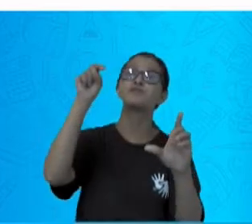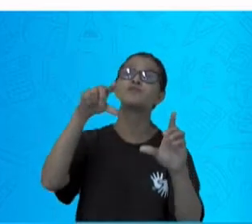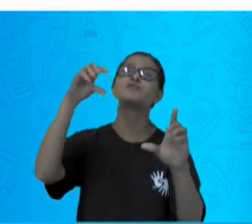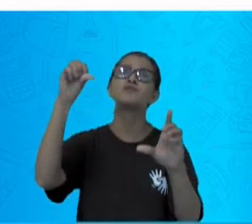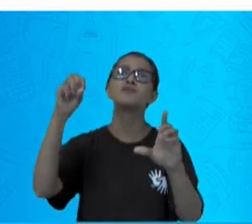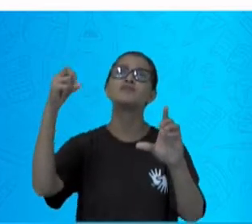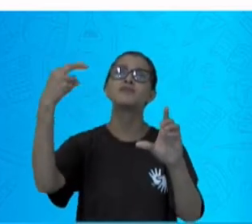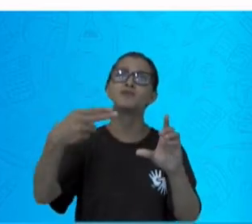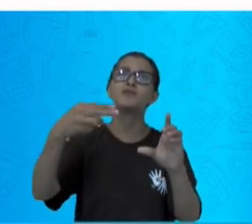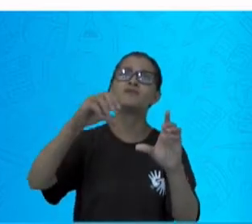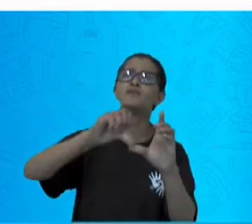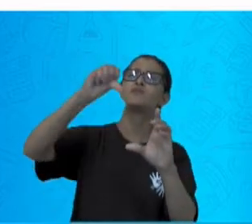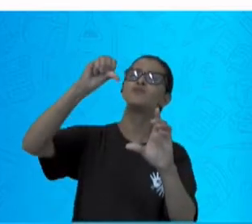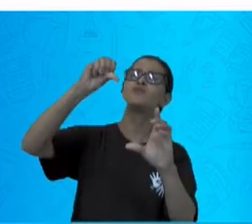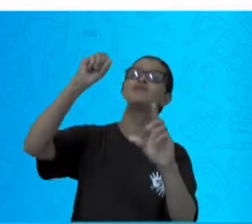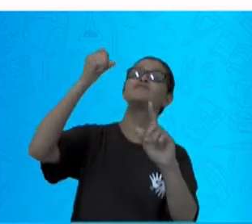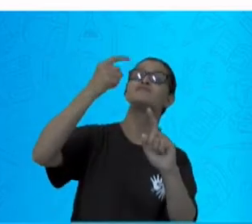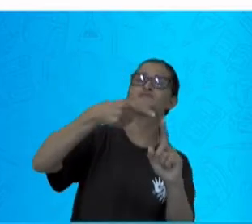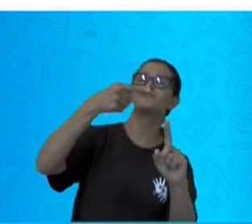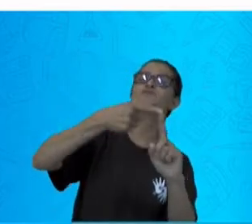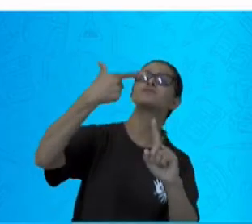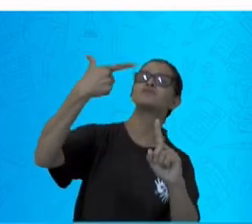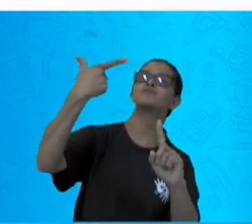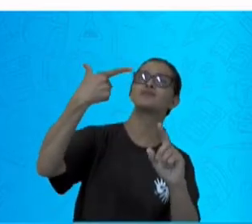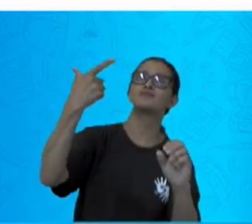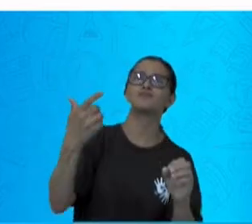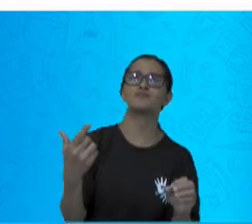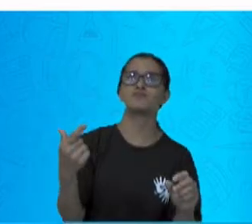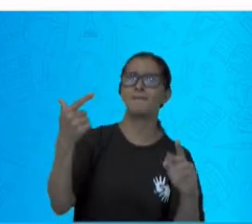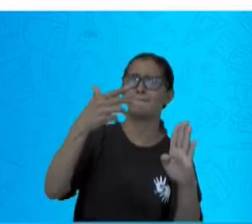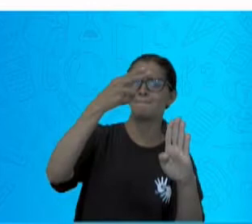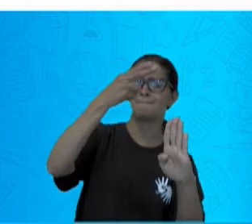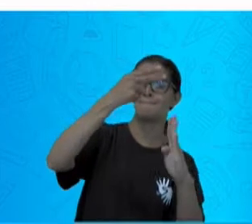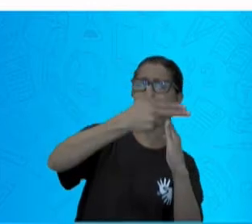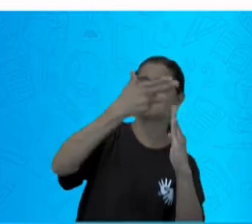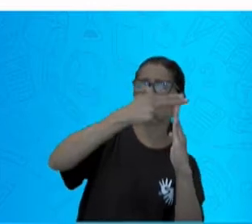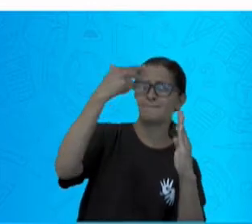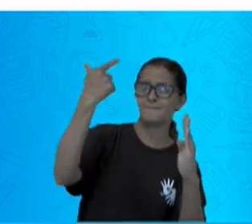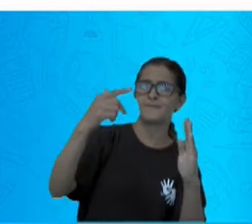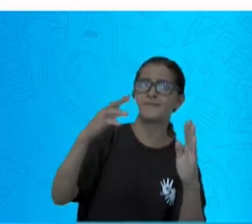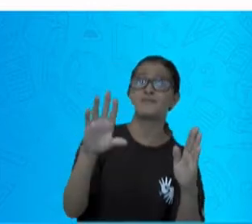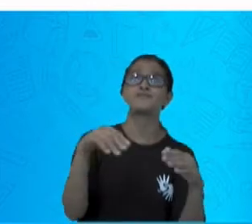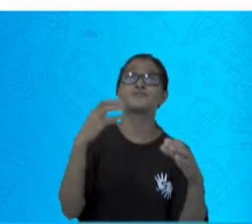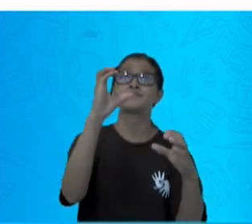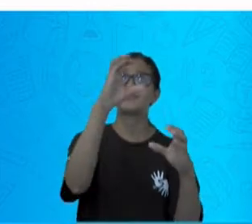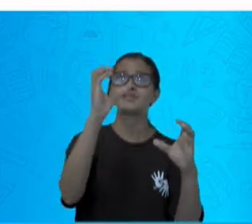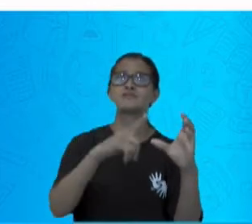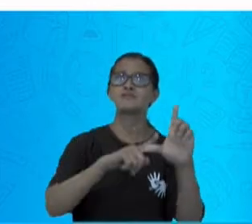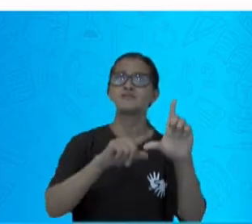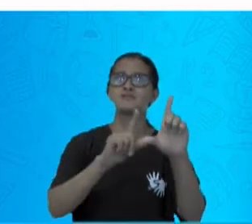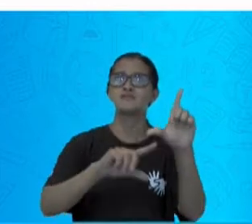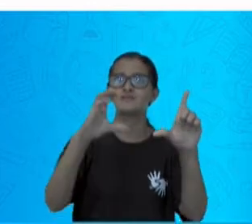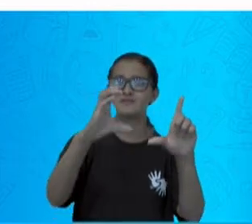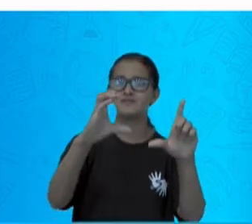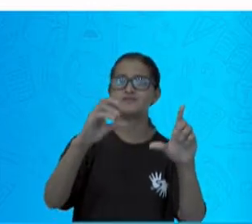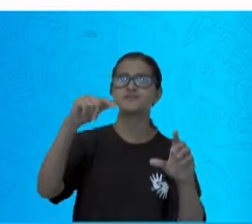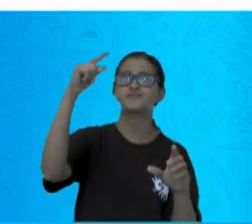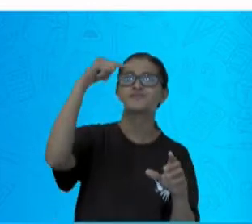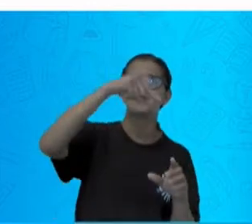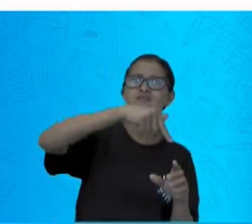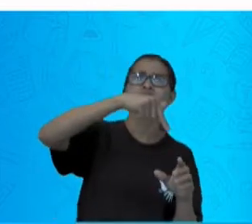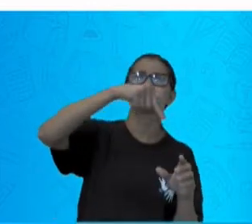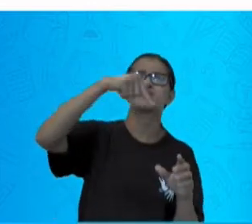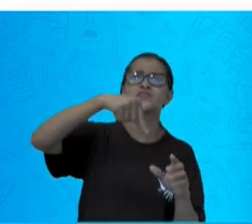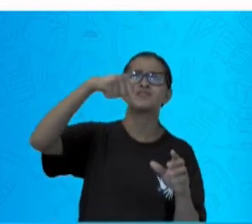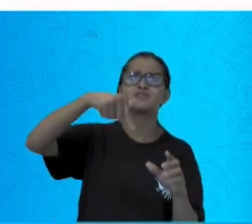7 vezes 7 vezes 7. Eu tenho 7, 8 vezes. E eu tenho aqui A vezes A vezes A